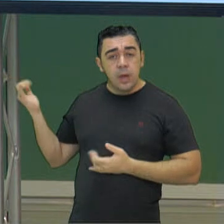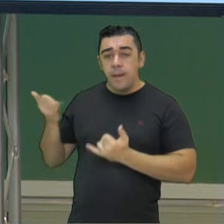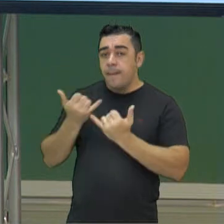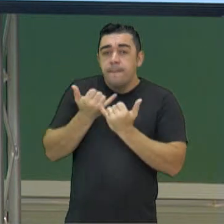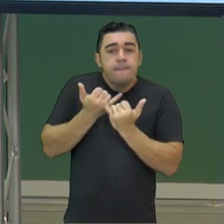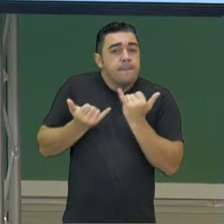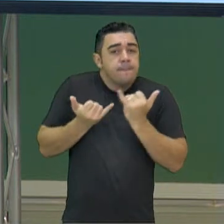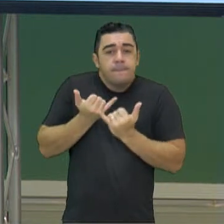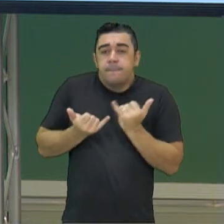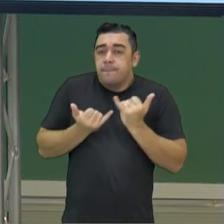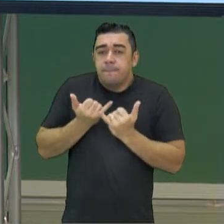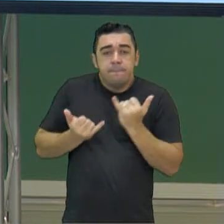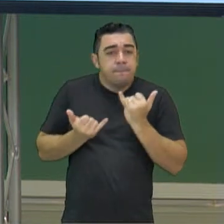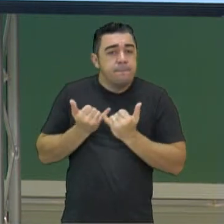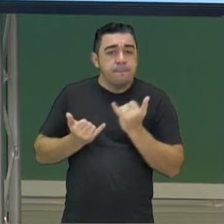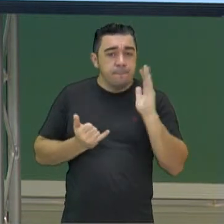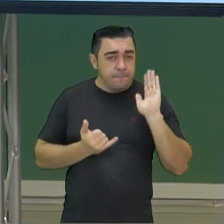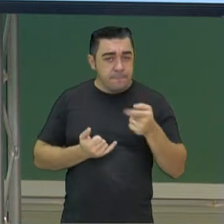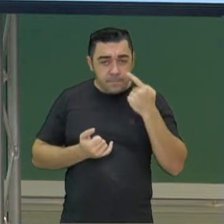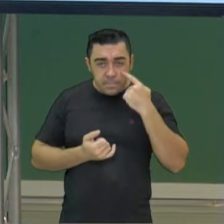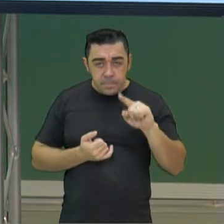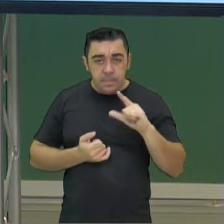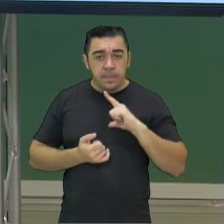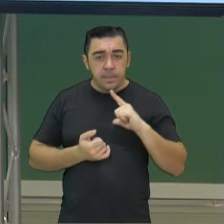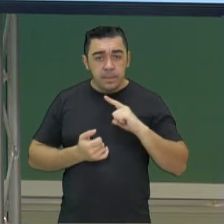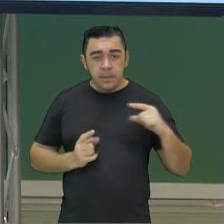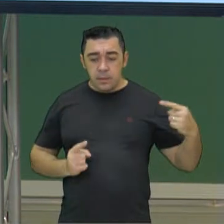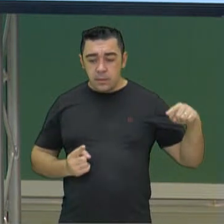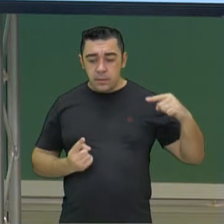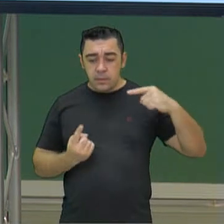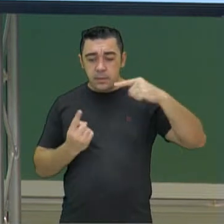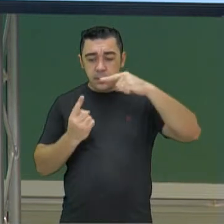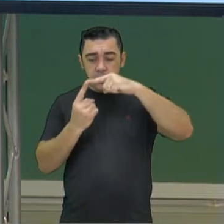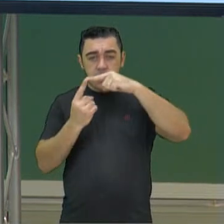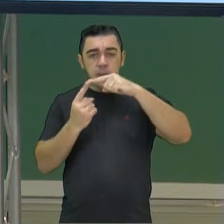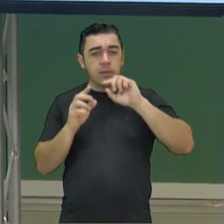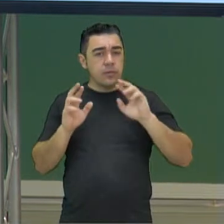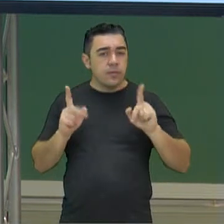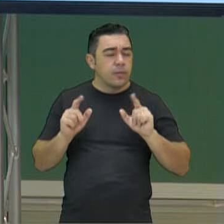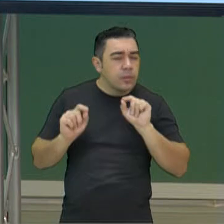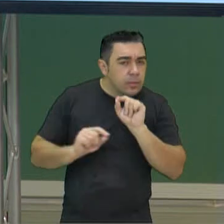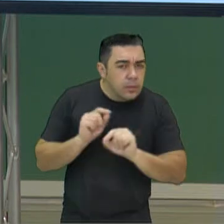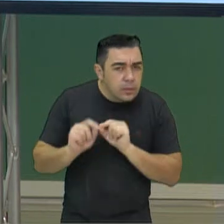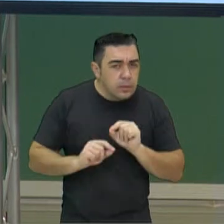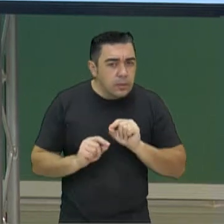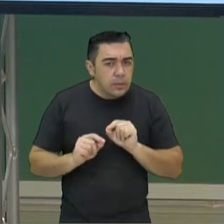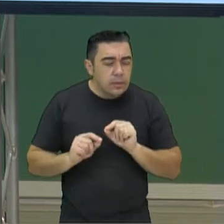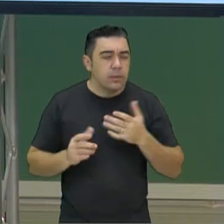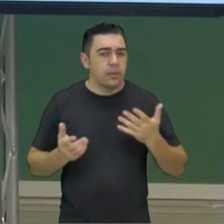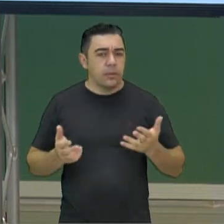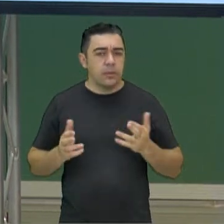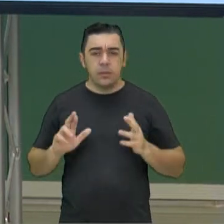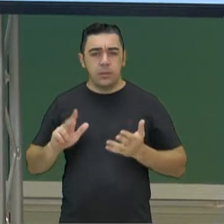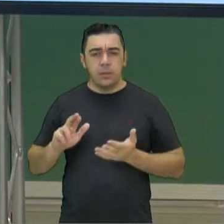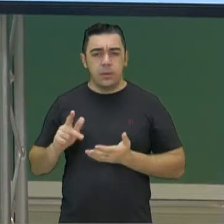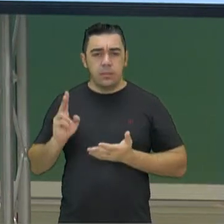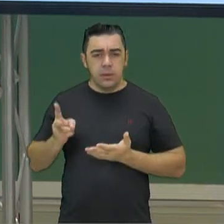equação que nós já vimos quando a elipse tem o centro coincidido com o 0. O que vai diferenciar, já que elas não são